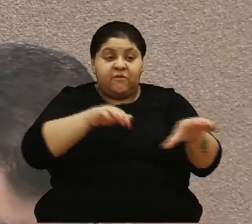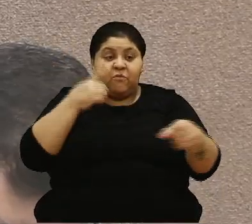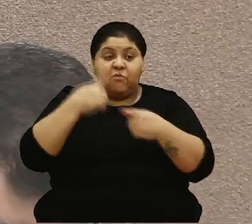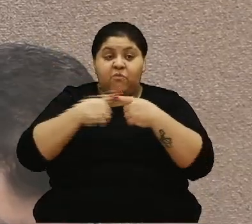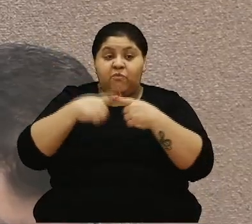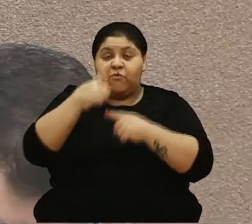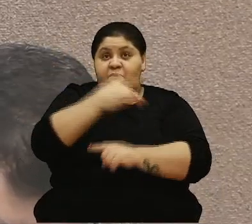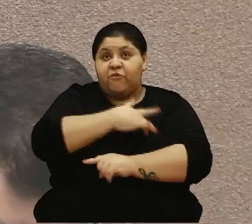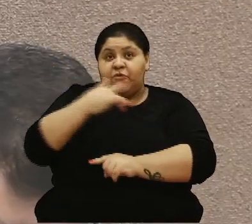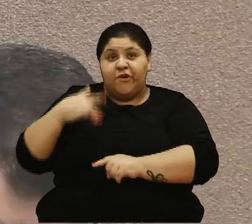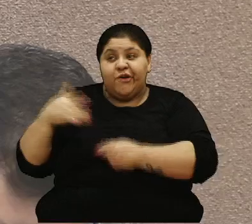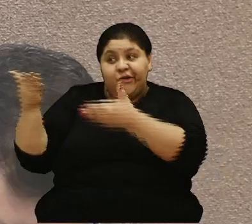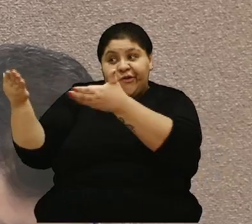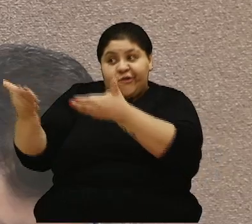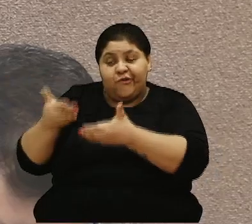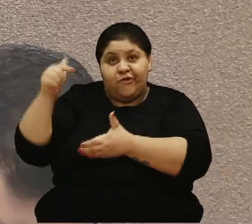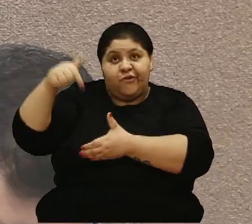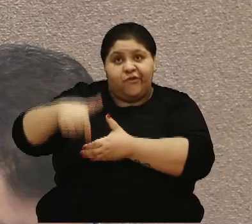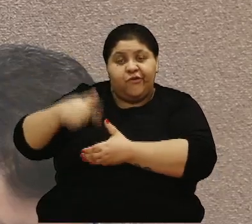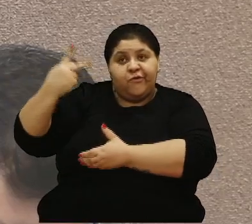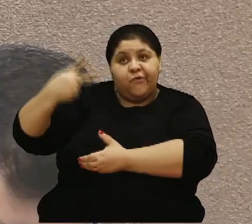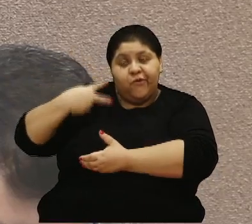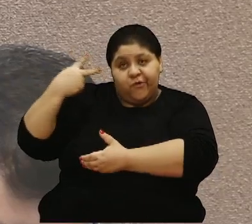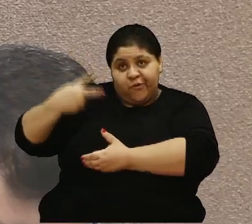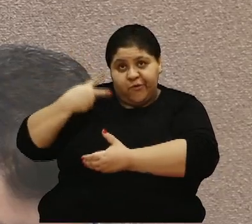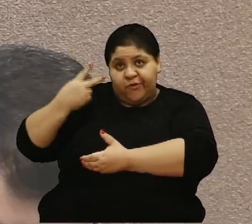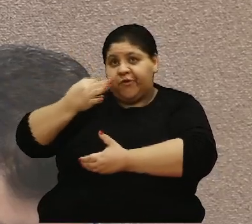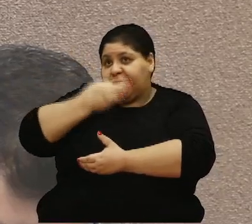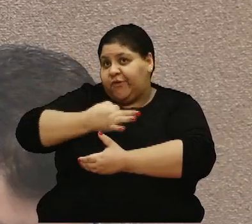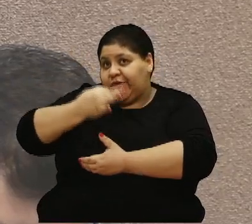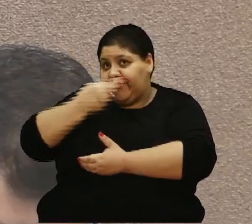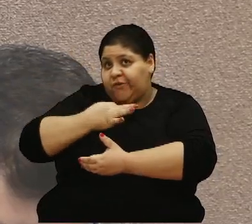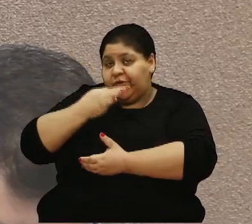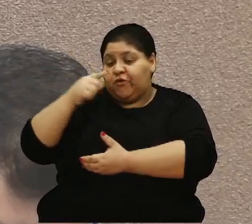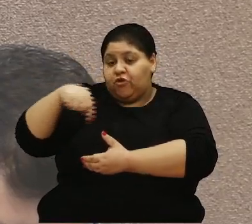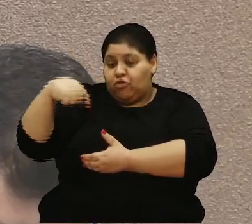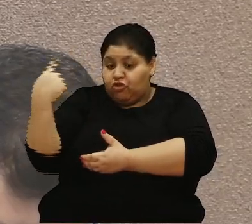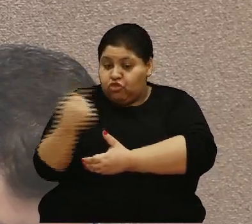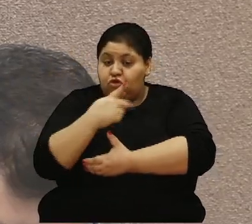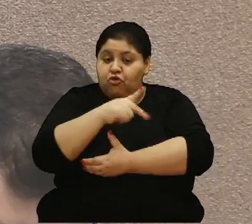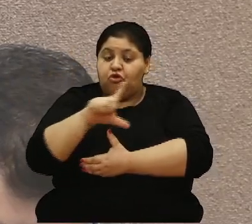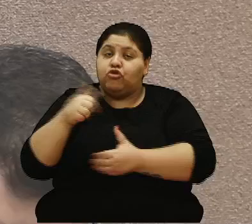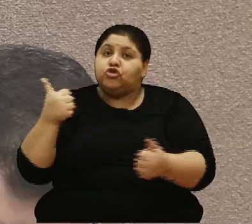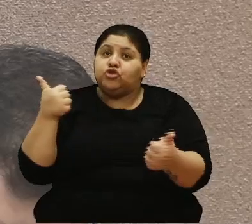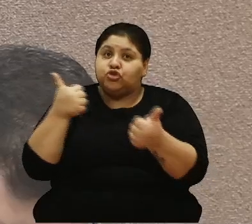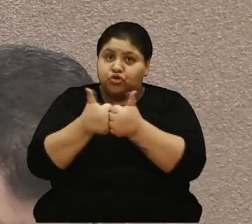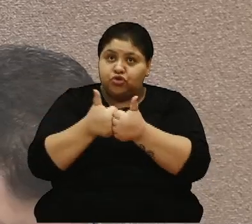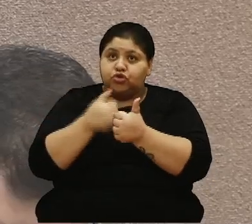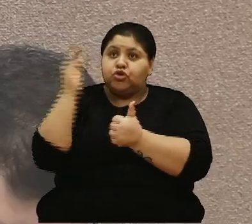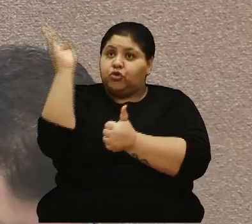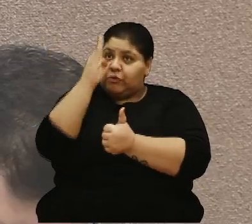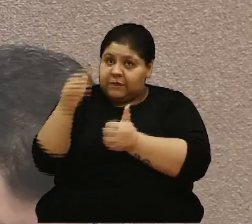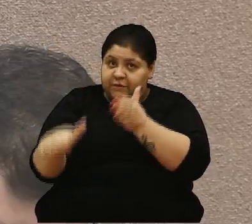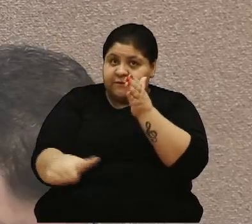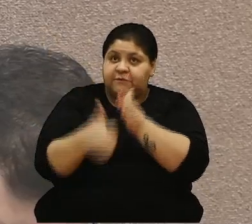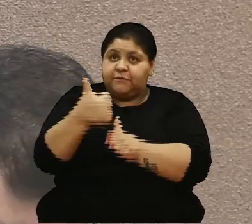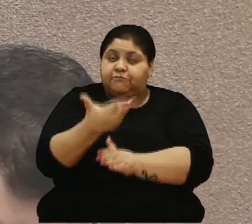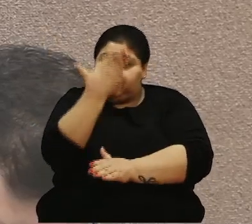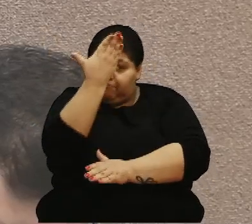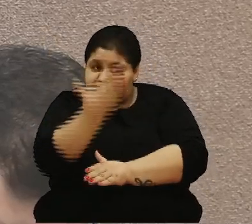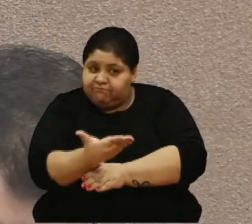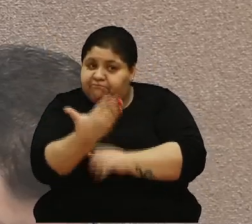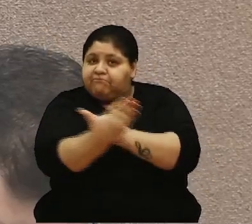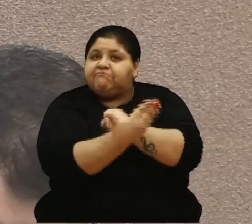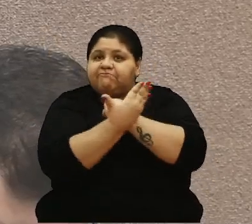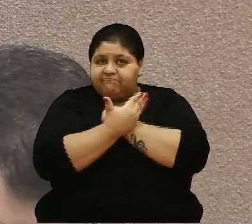saúde. Seja muito bem-vindo à Câmara de Vereadores de Caxias do Sul. Nós, do Partido Liberal, estamos juntos por um Brasil melhor. E o senhor nos